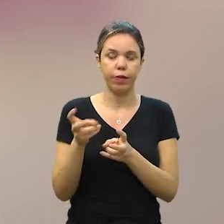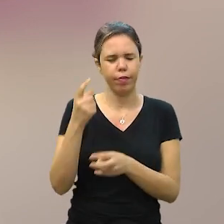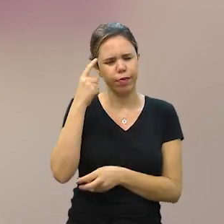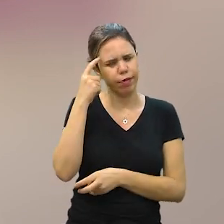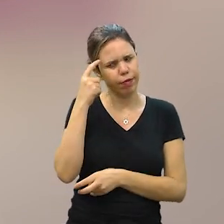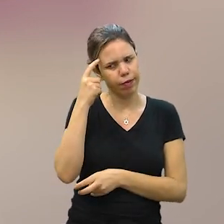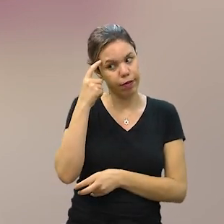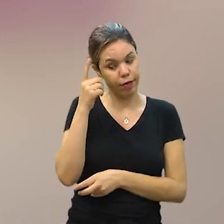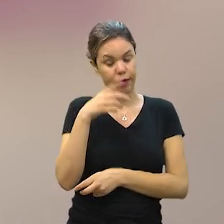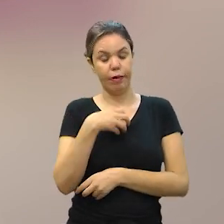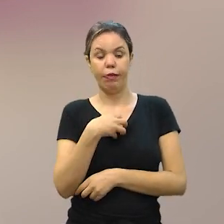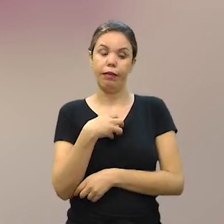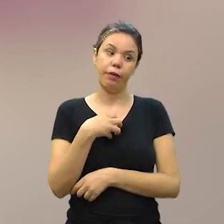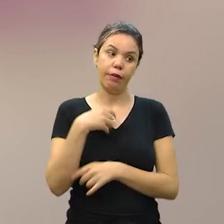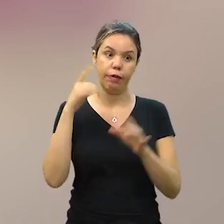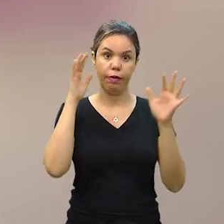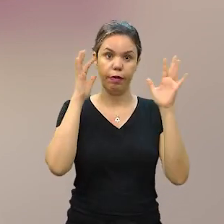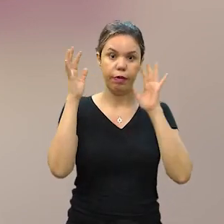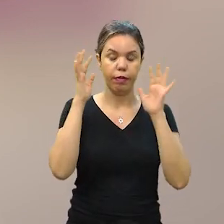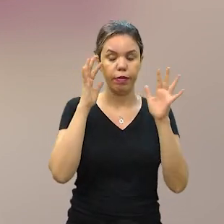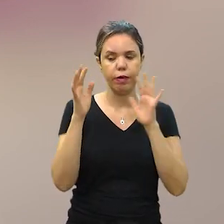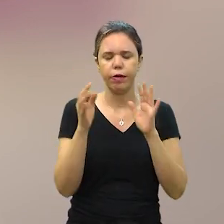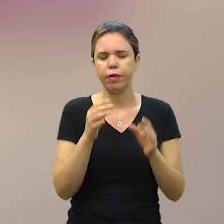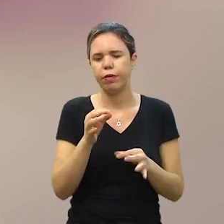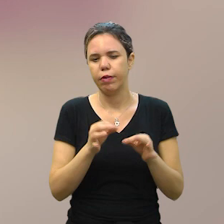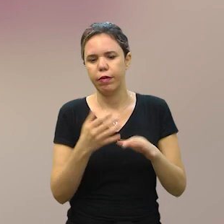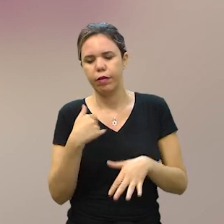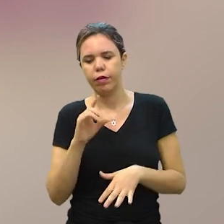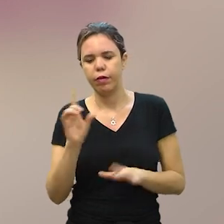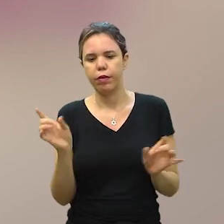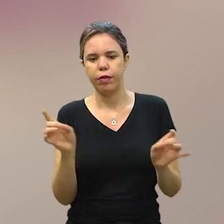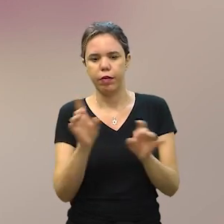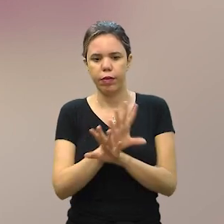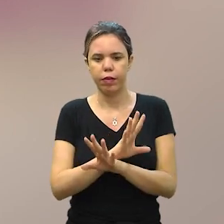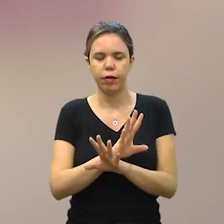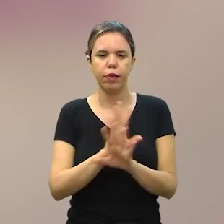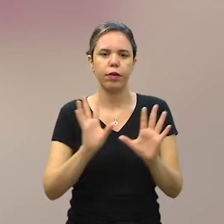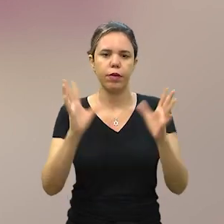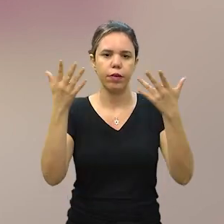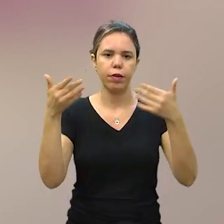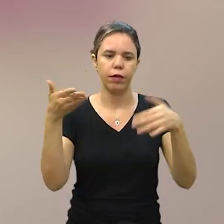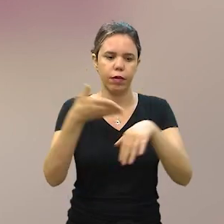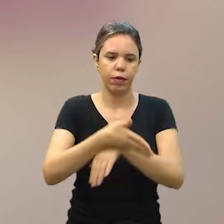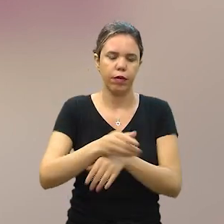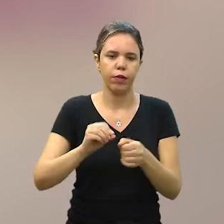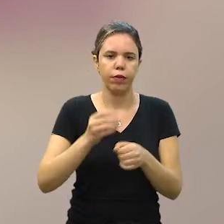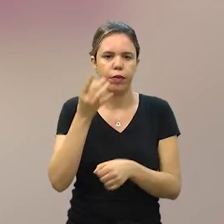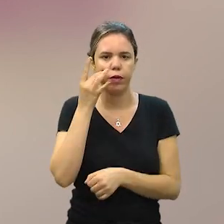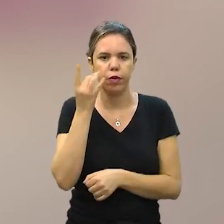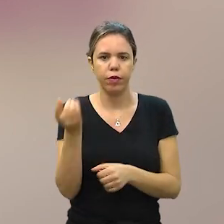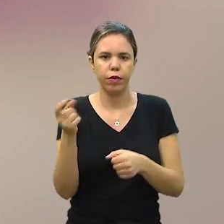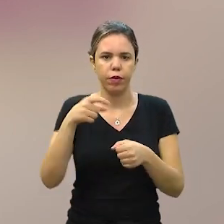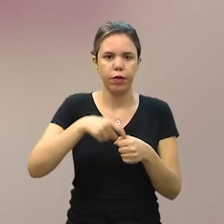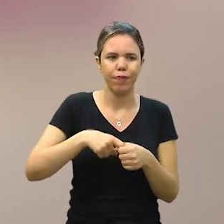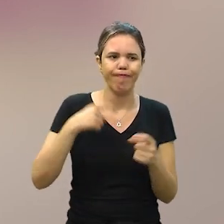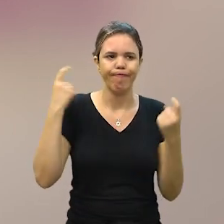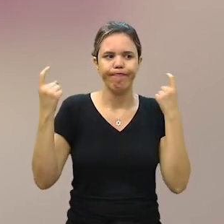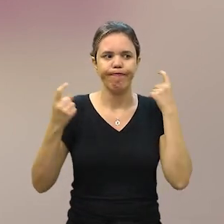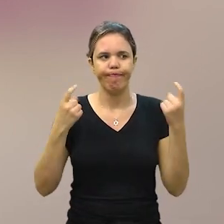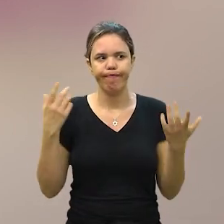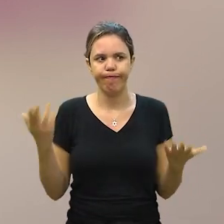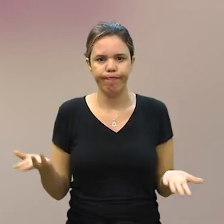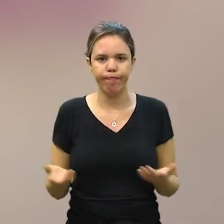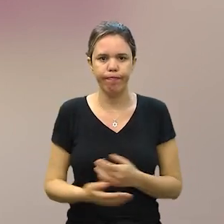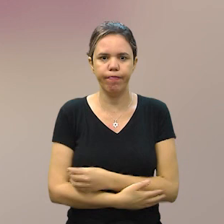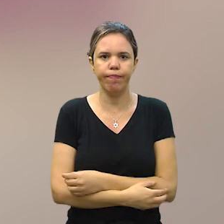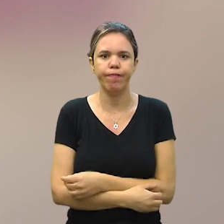lado, pensando, cheio de pensamentos. Quando termina um evento que a gente se fez presente, a gente volta